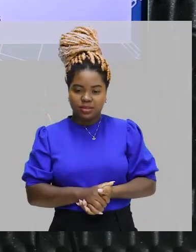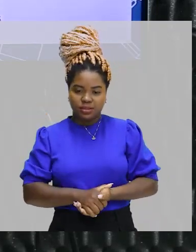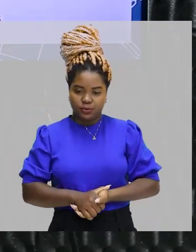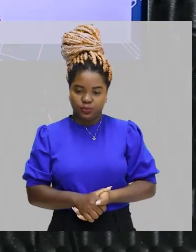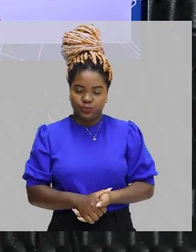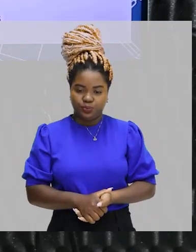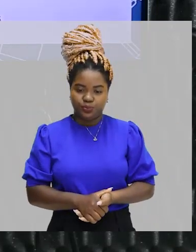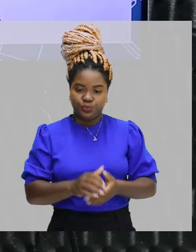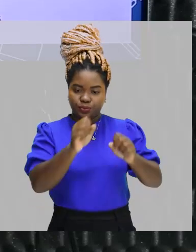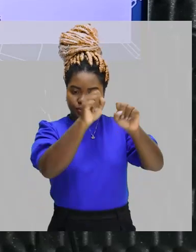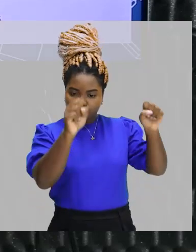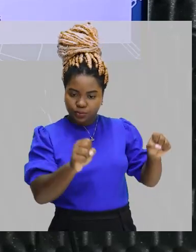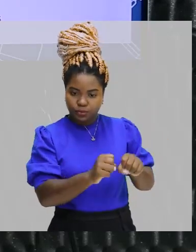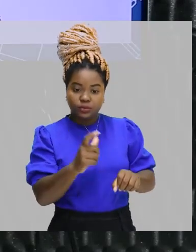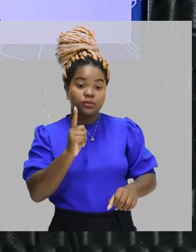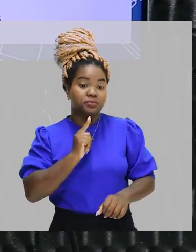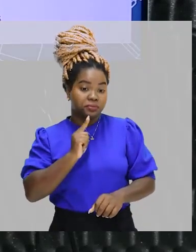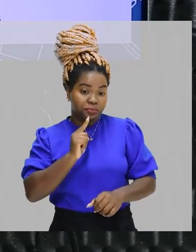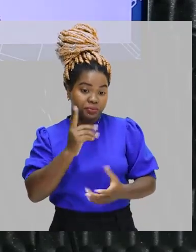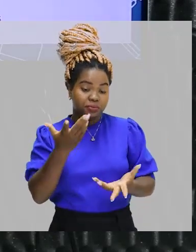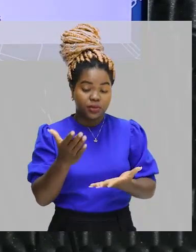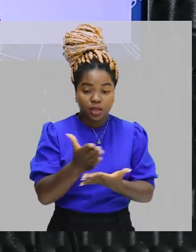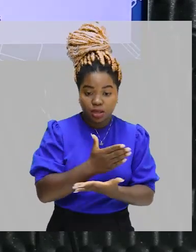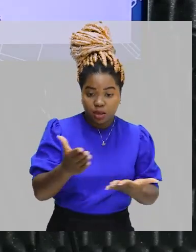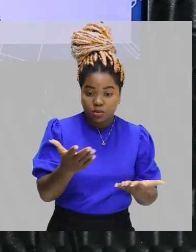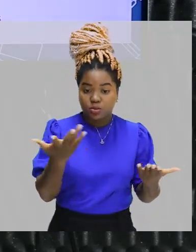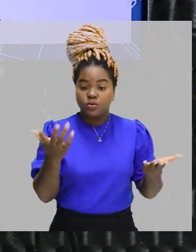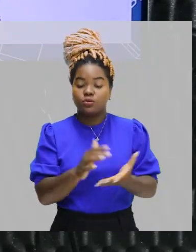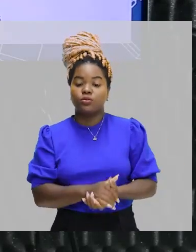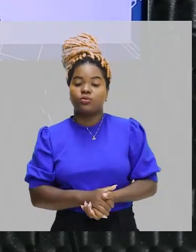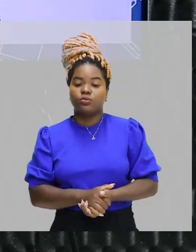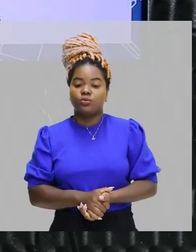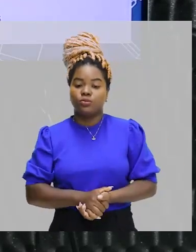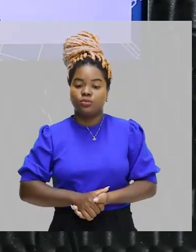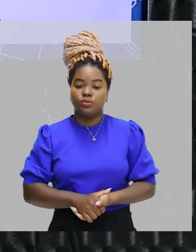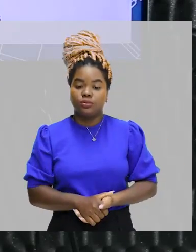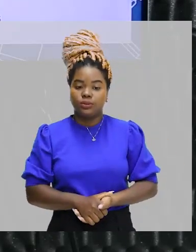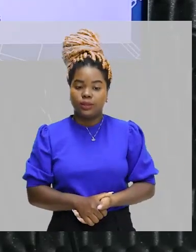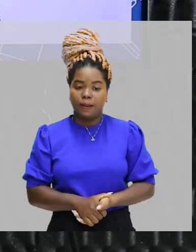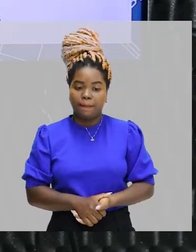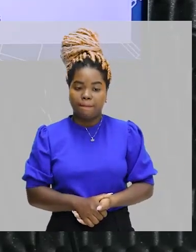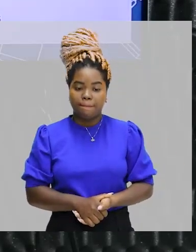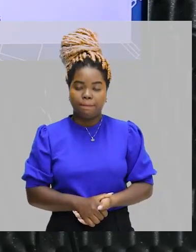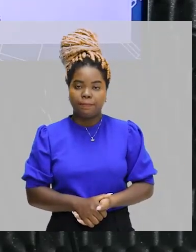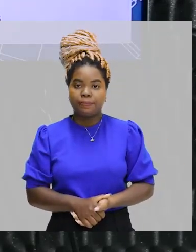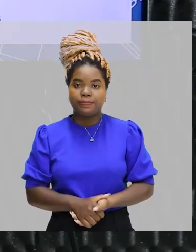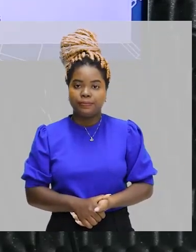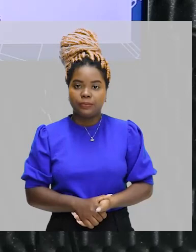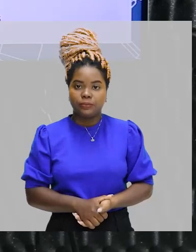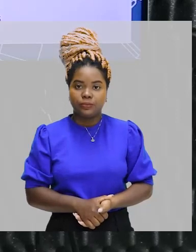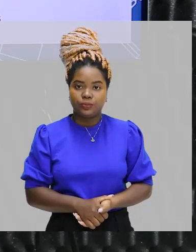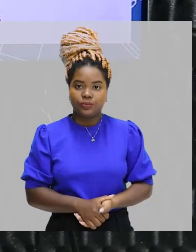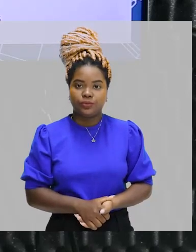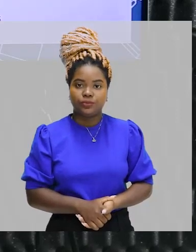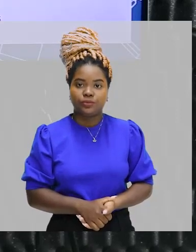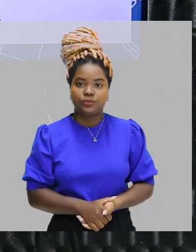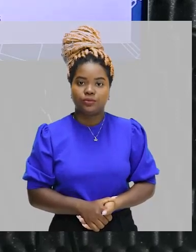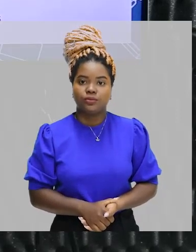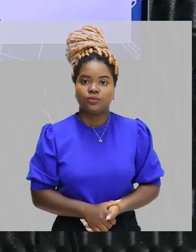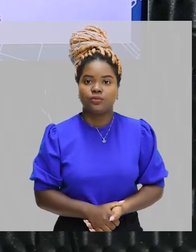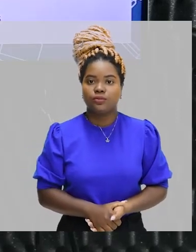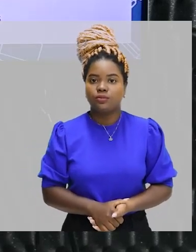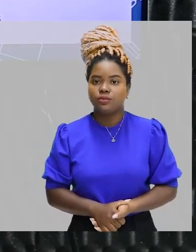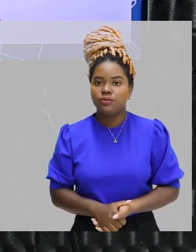ali, tá certo? Tem ali alguns sensores, são grandes estações, são imensas estações, onde eles conseguem ali fazer as análises,